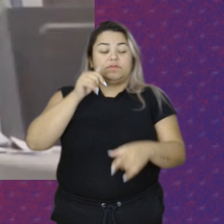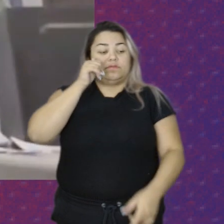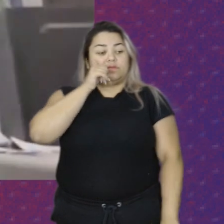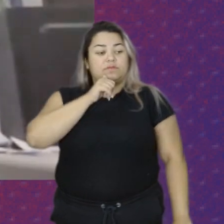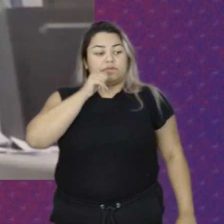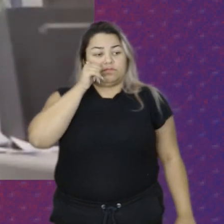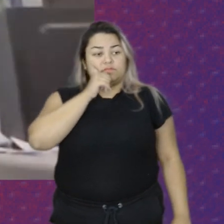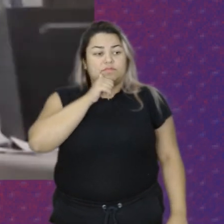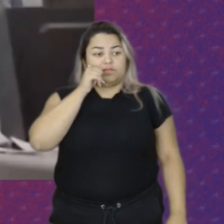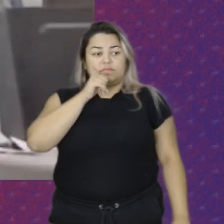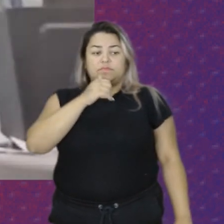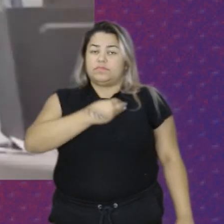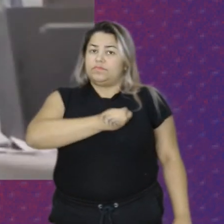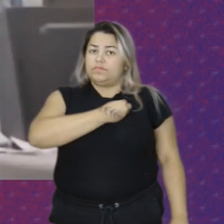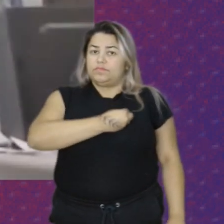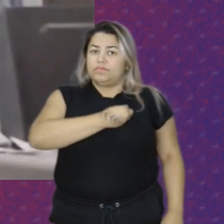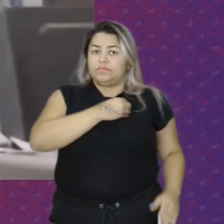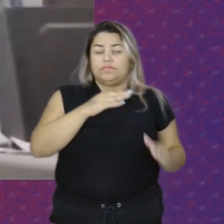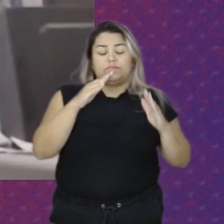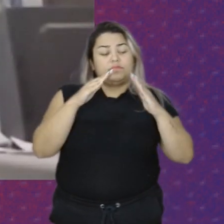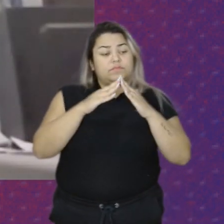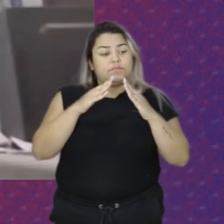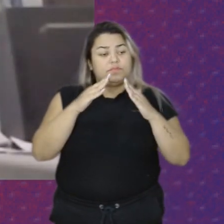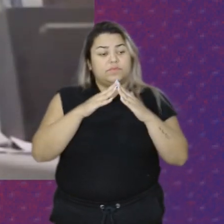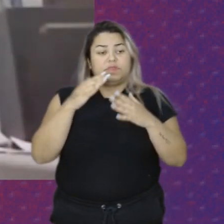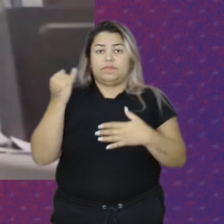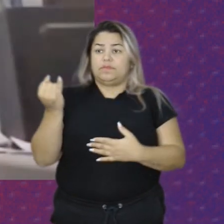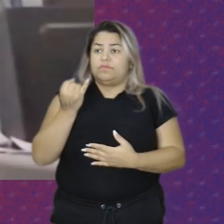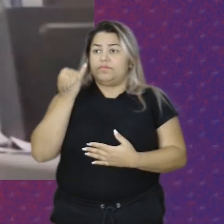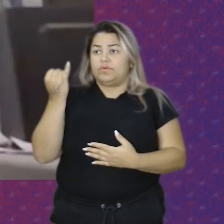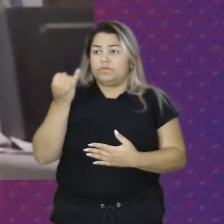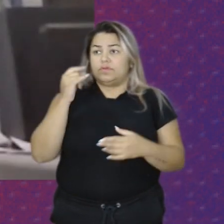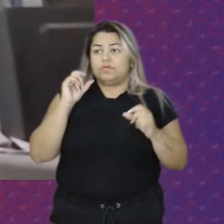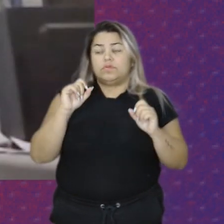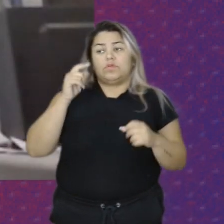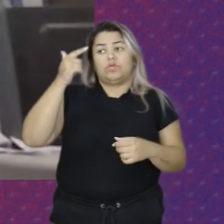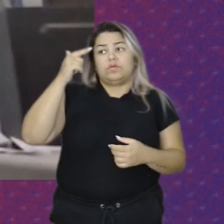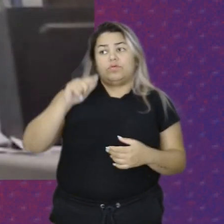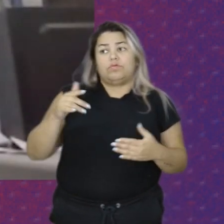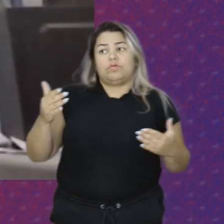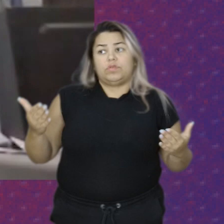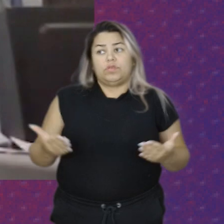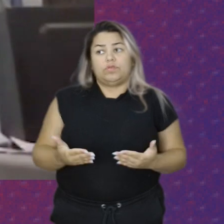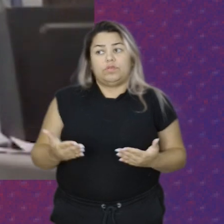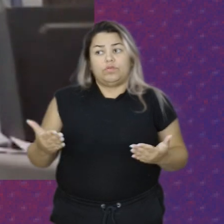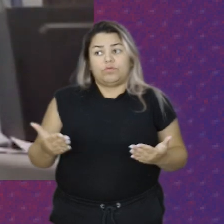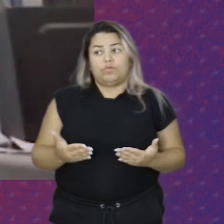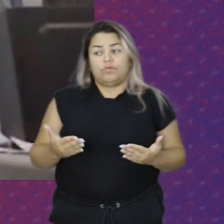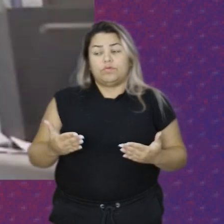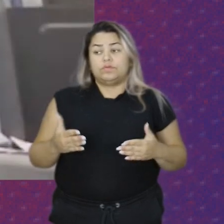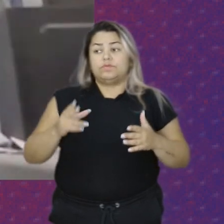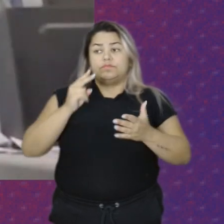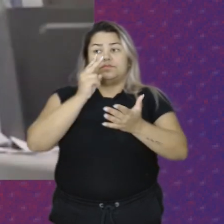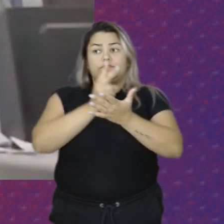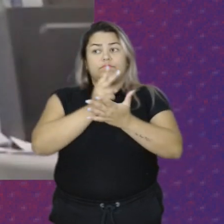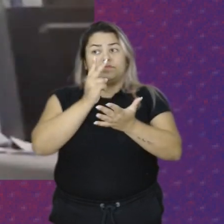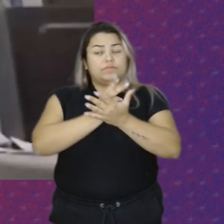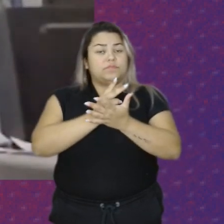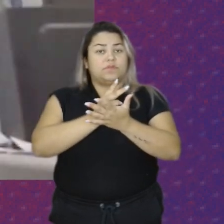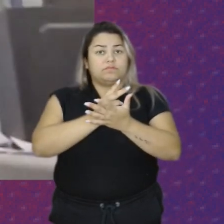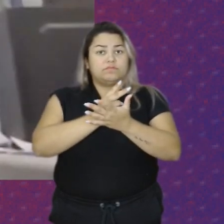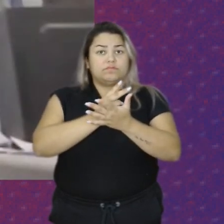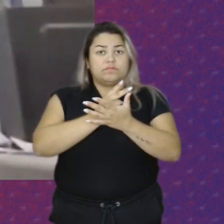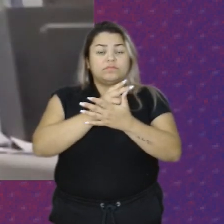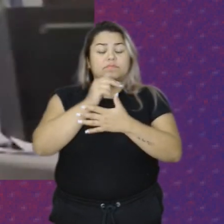nós que mora no campo é de suma importância, porque hoje, mais do que nunca, mesmo com a expansão